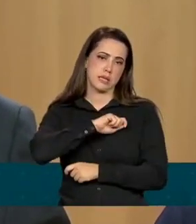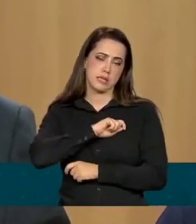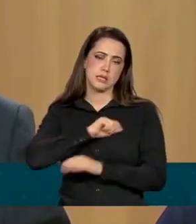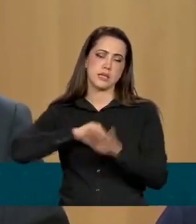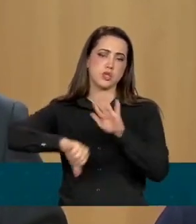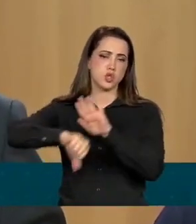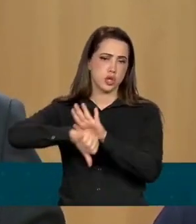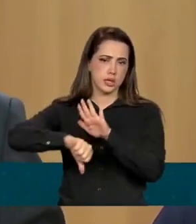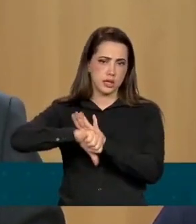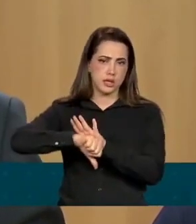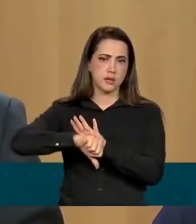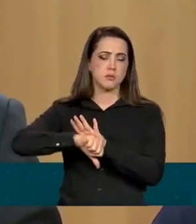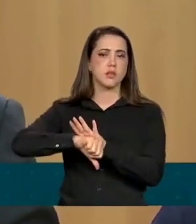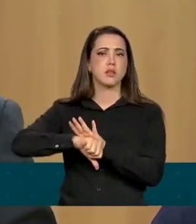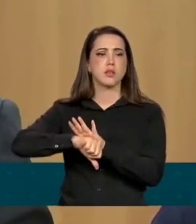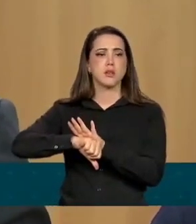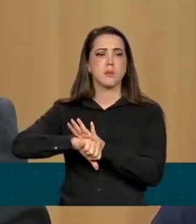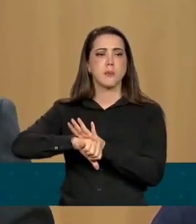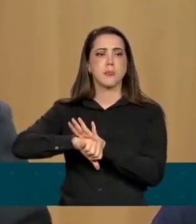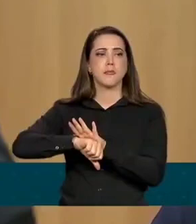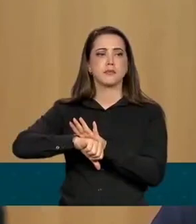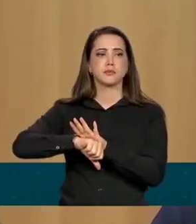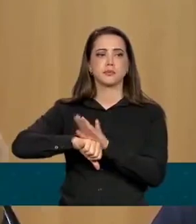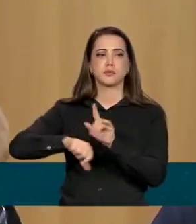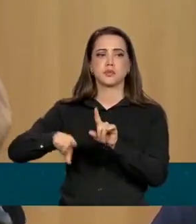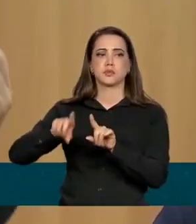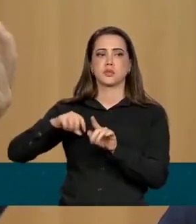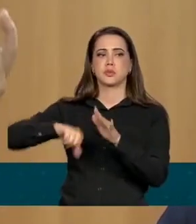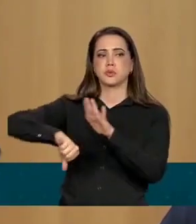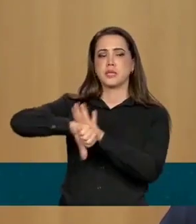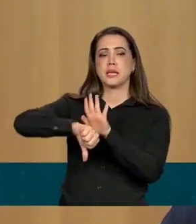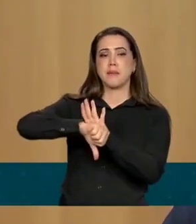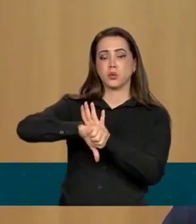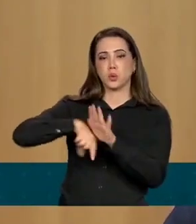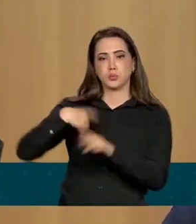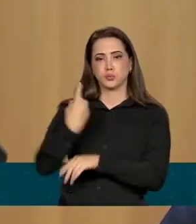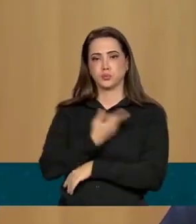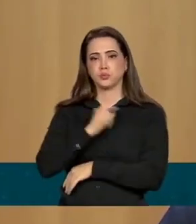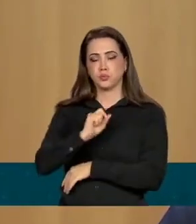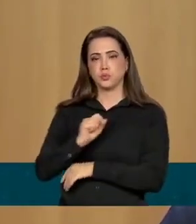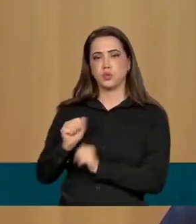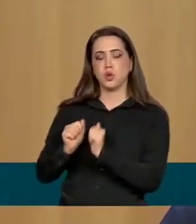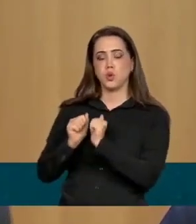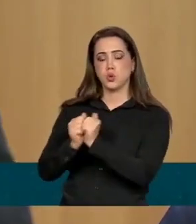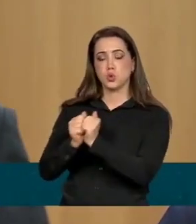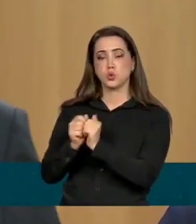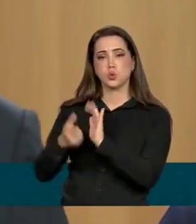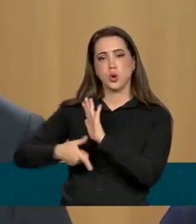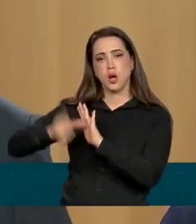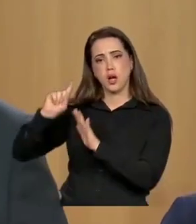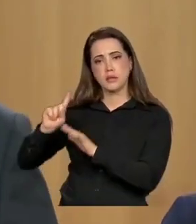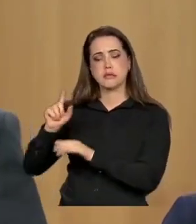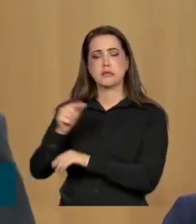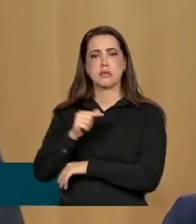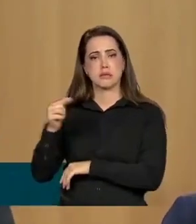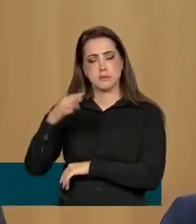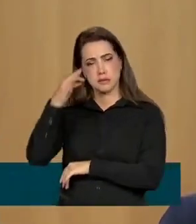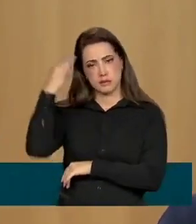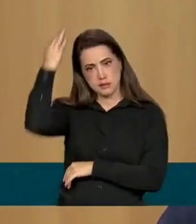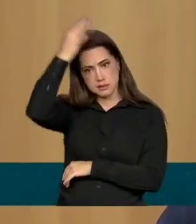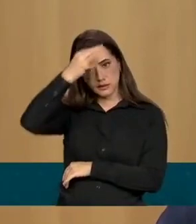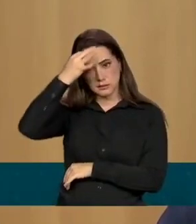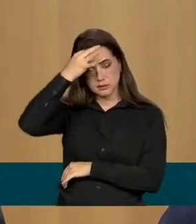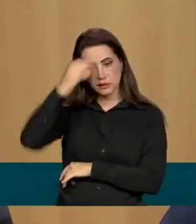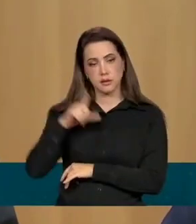civis estaduais. Então, desde a semana passada, antes da Semana Santa, houve uma reunião